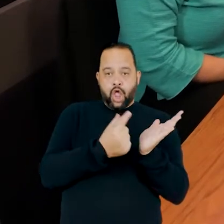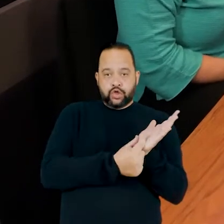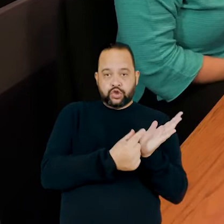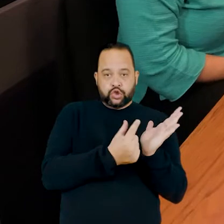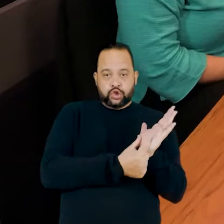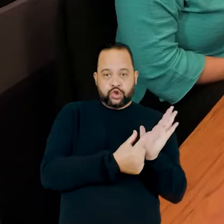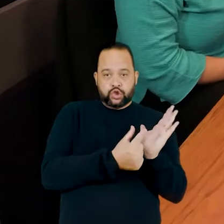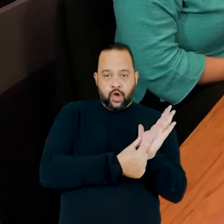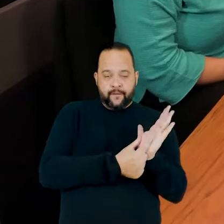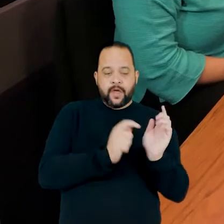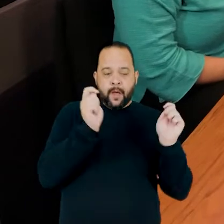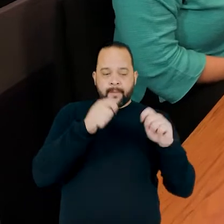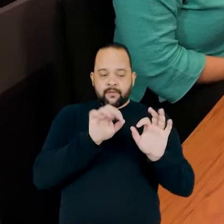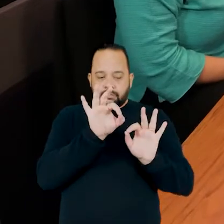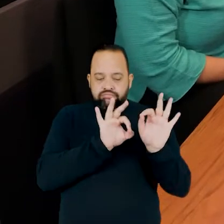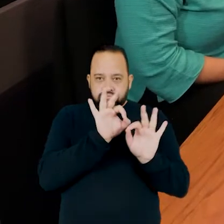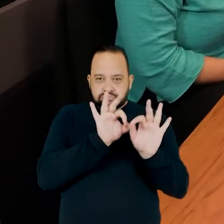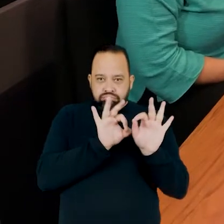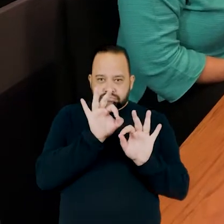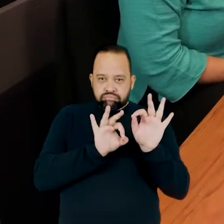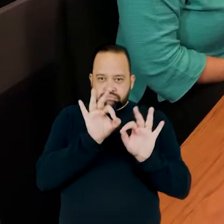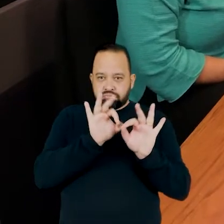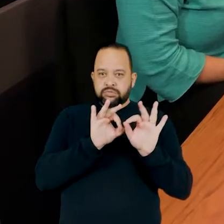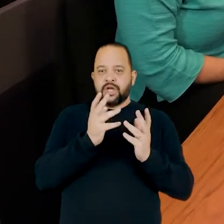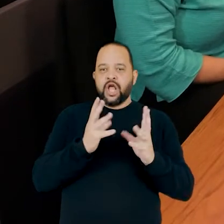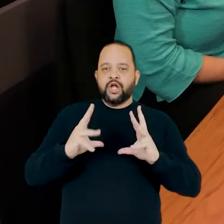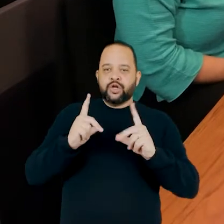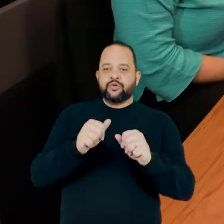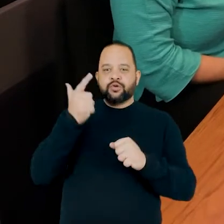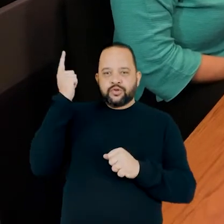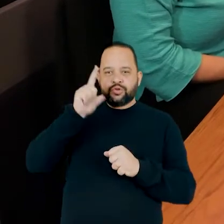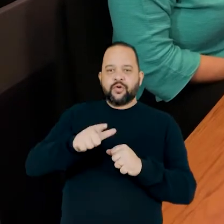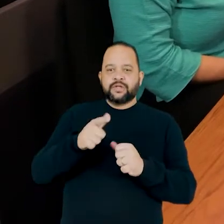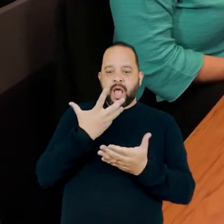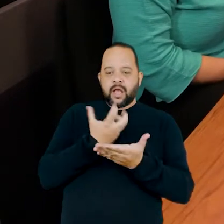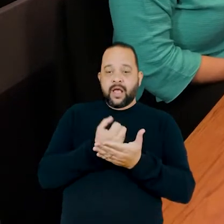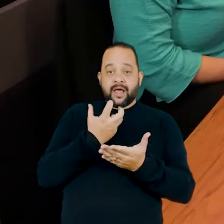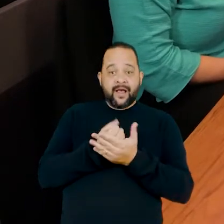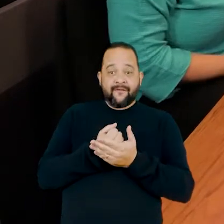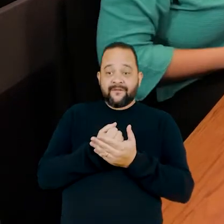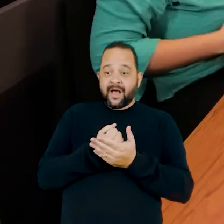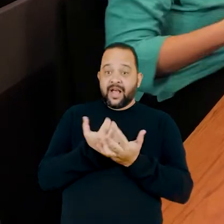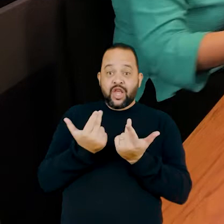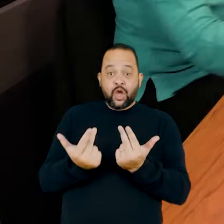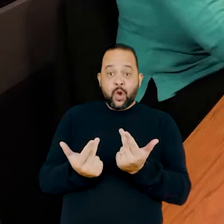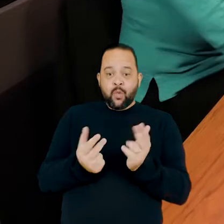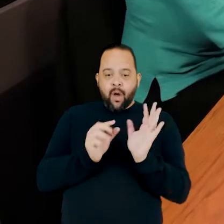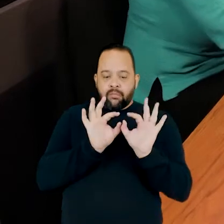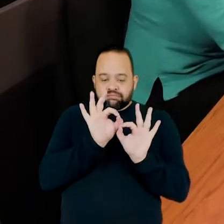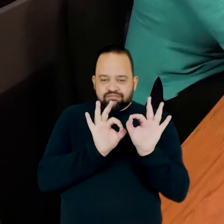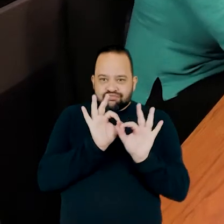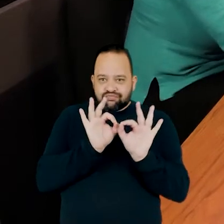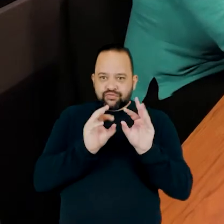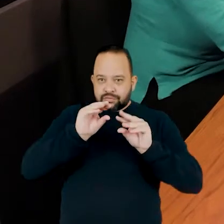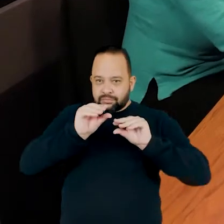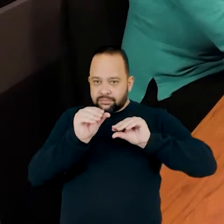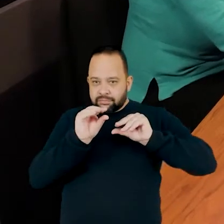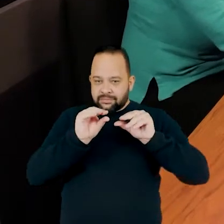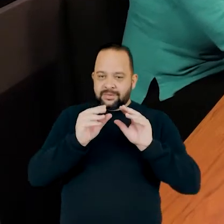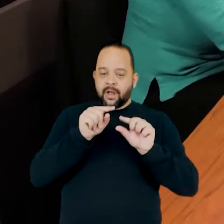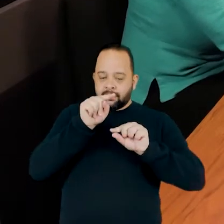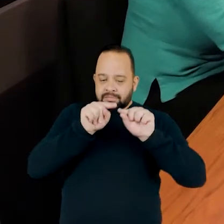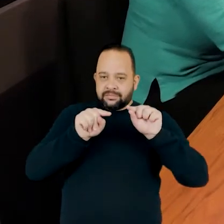uma configuração. aí, todos eles conseguem gravar exatamente com a mesma configuração. Então, um foi lá, criou a